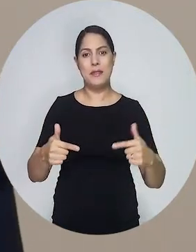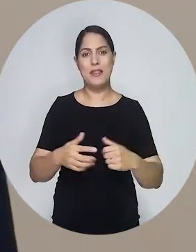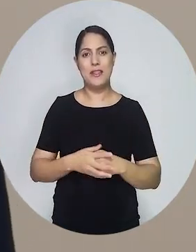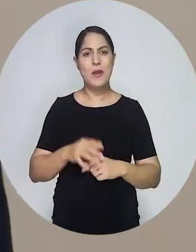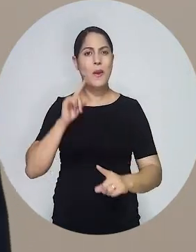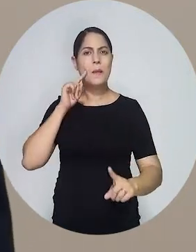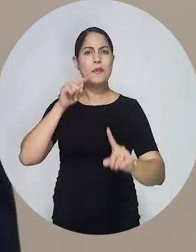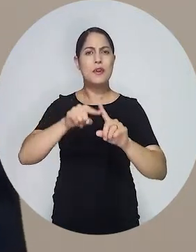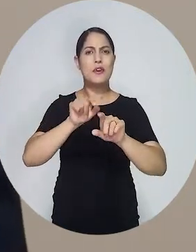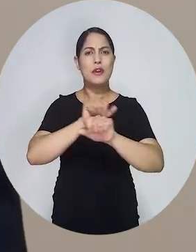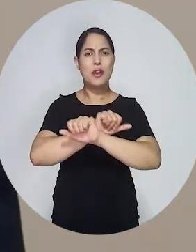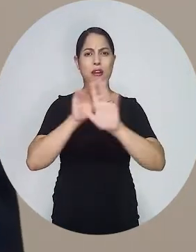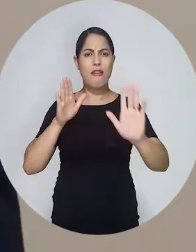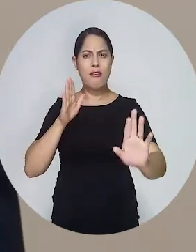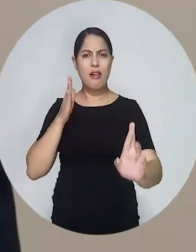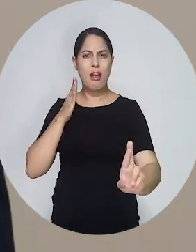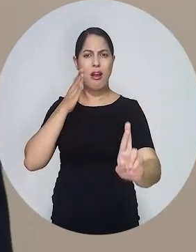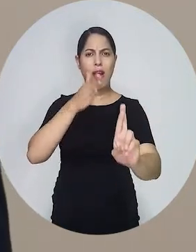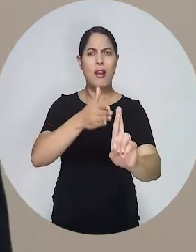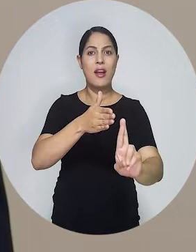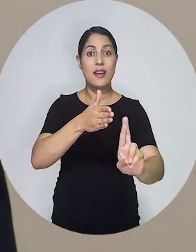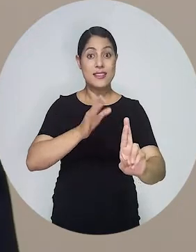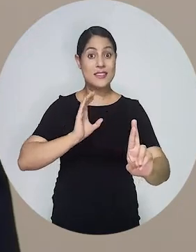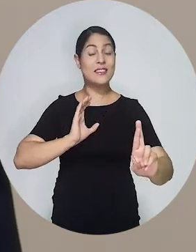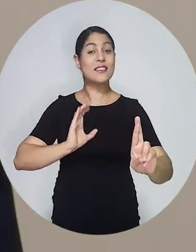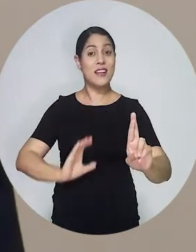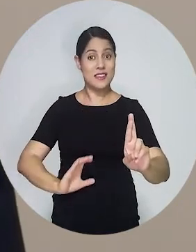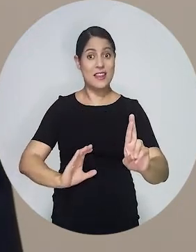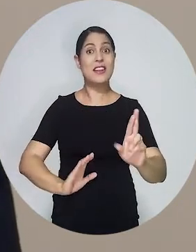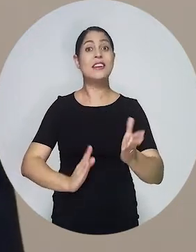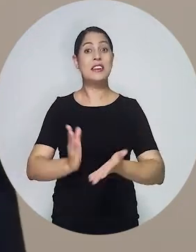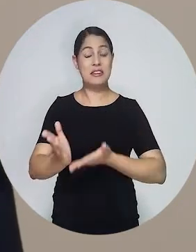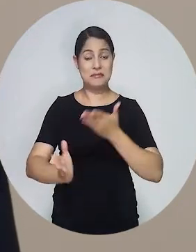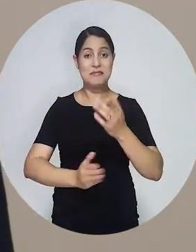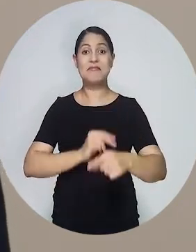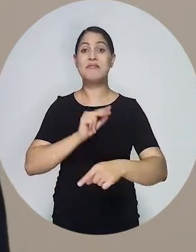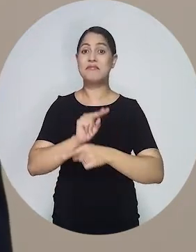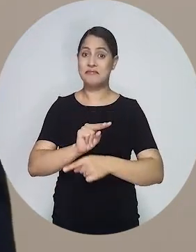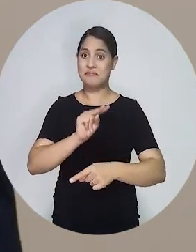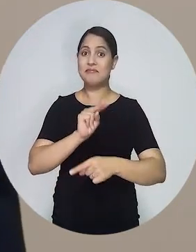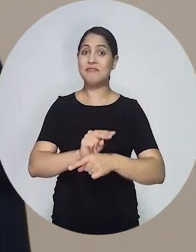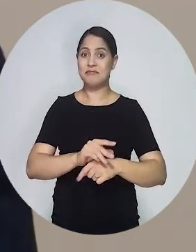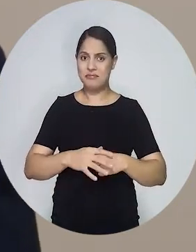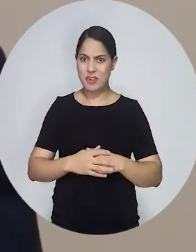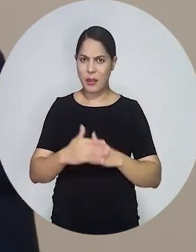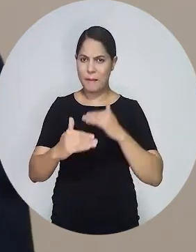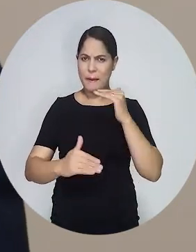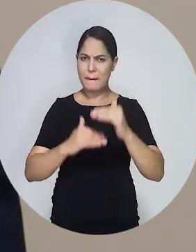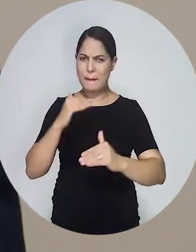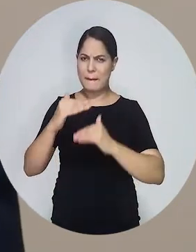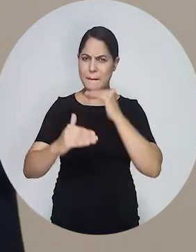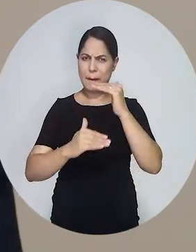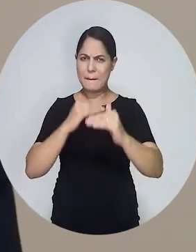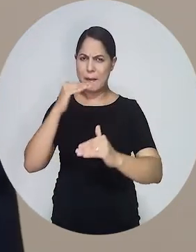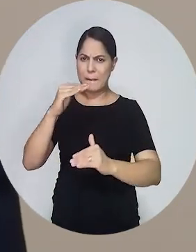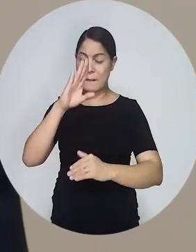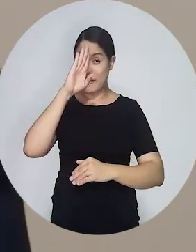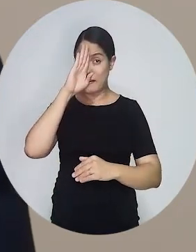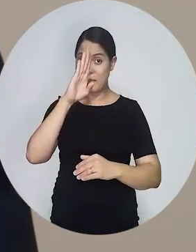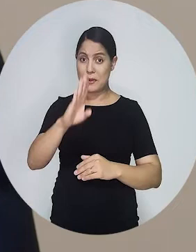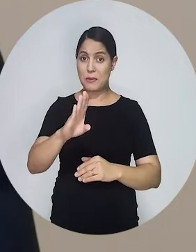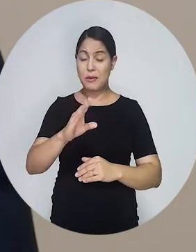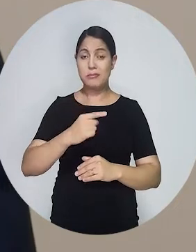a manter a advocacia brasileira no rumo que nós precisamos que ela esteja. Cuidando da cidadania, cuidando do progresso